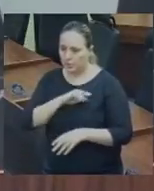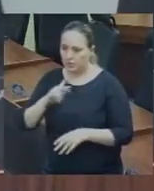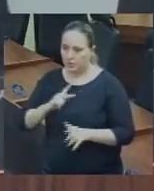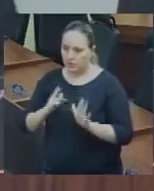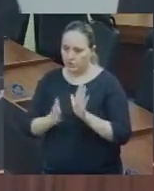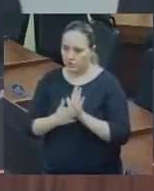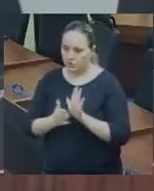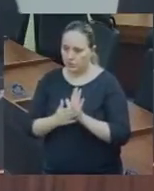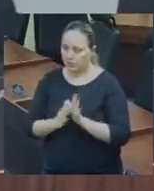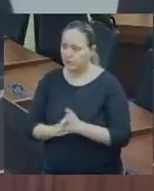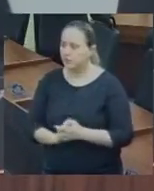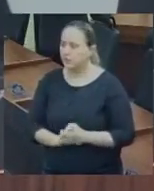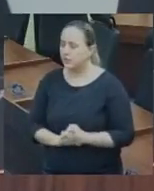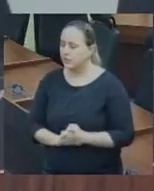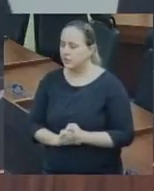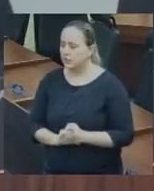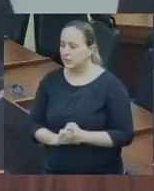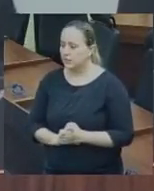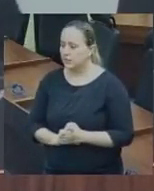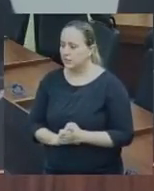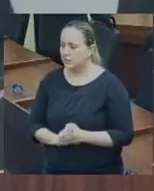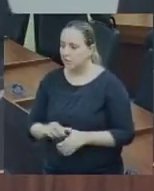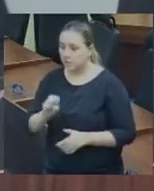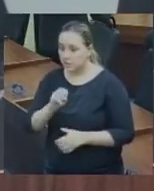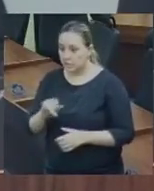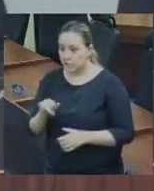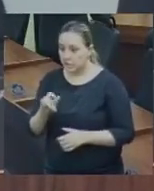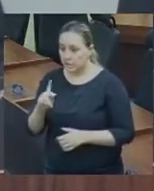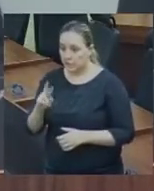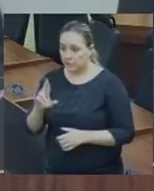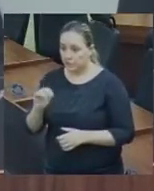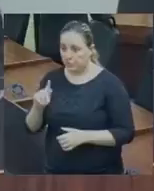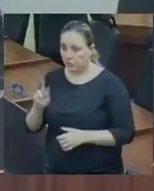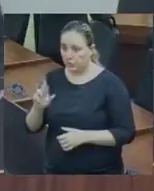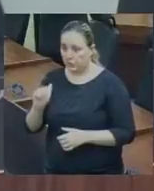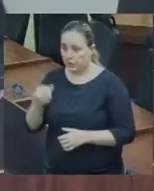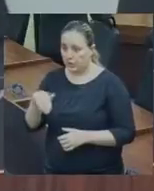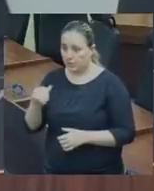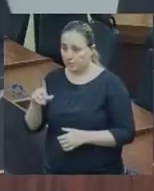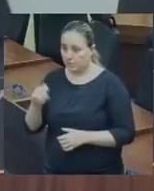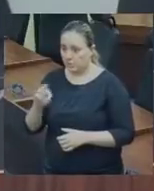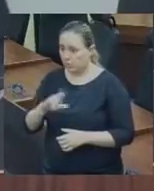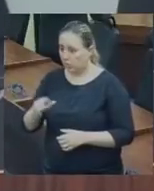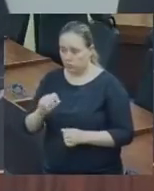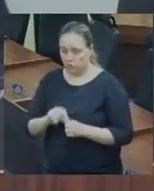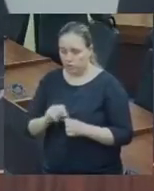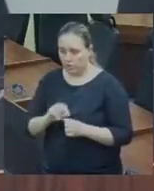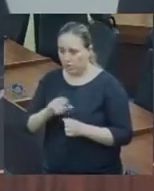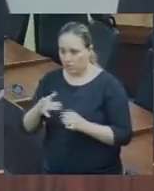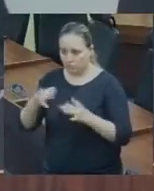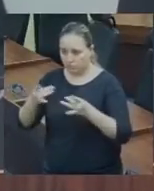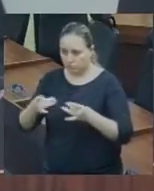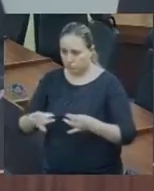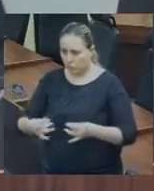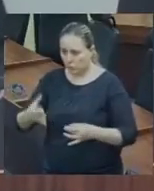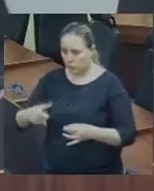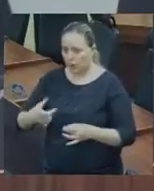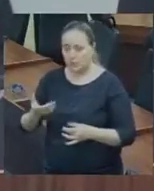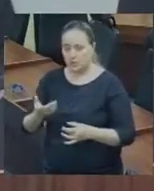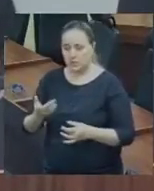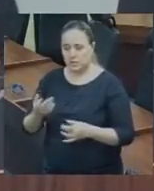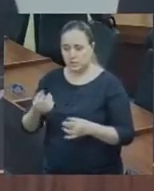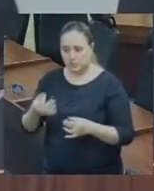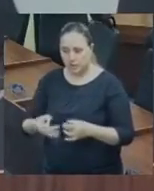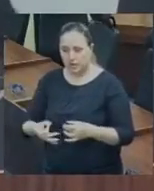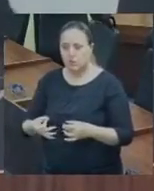não é e agora se o programador não fizer isso não descrever no campo adequado na estrutura de